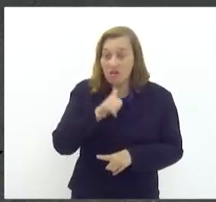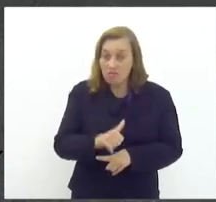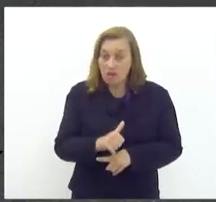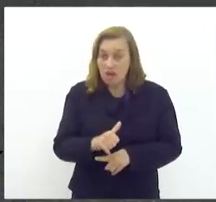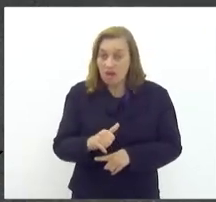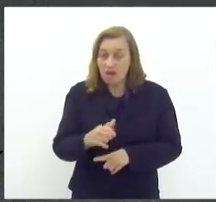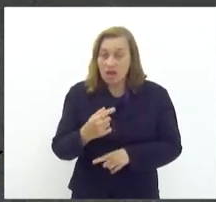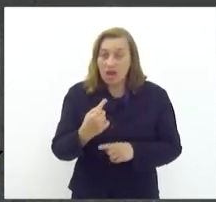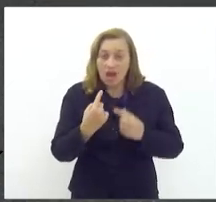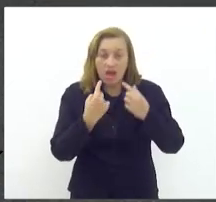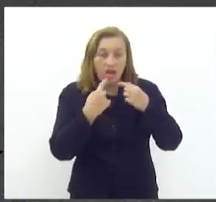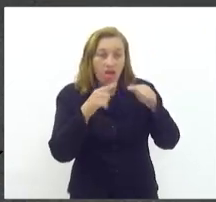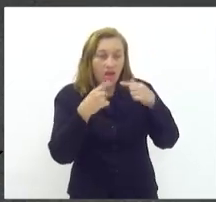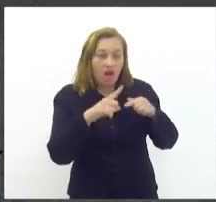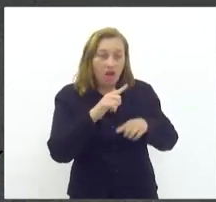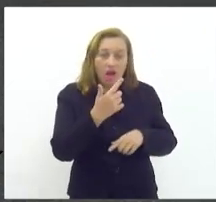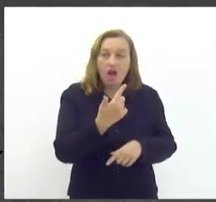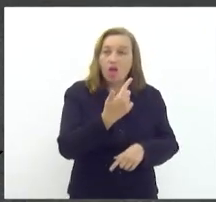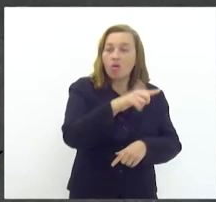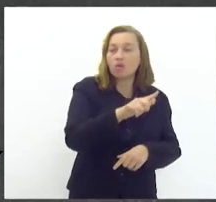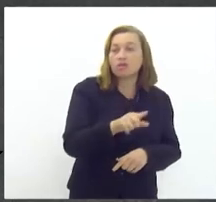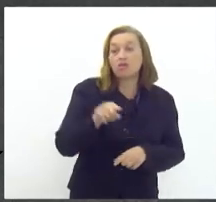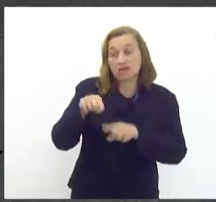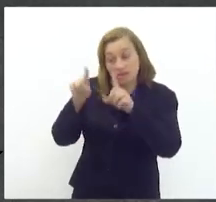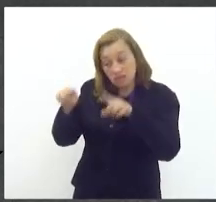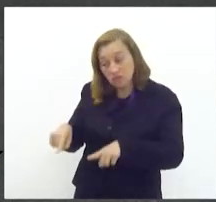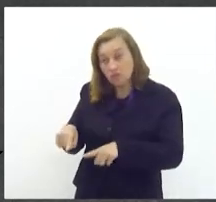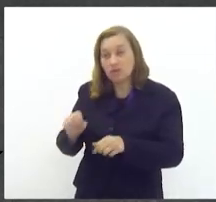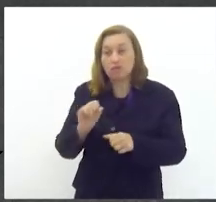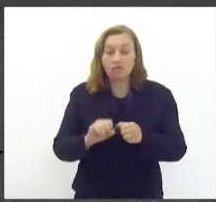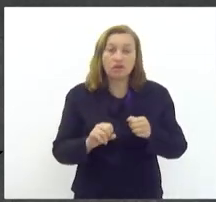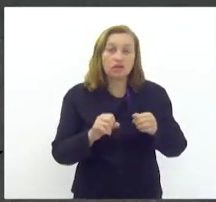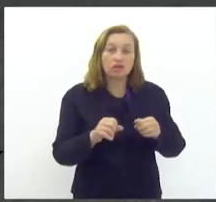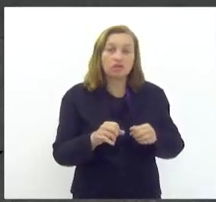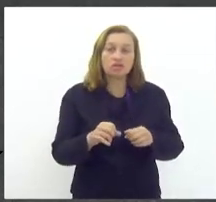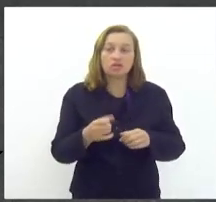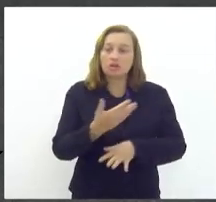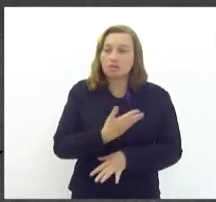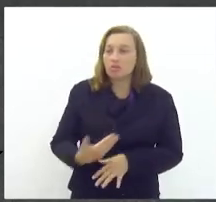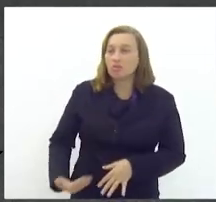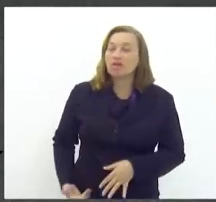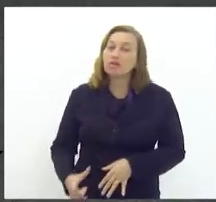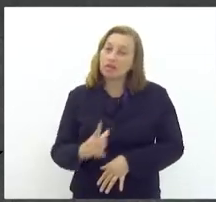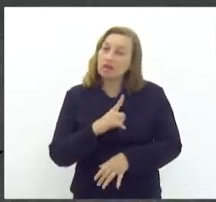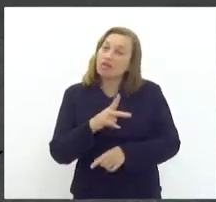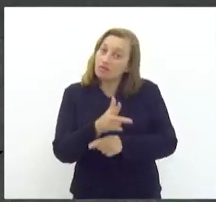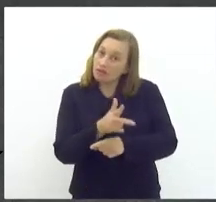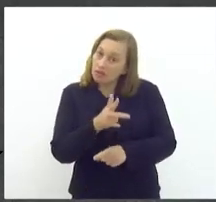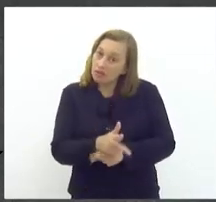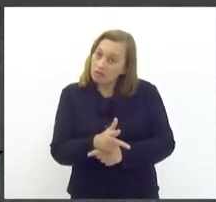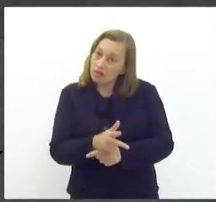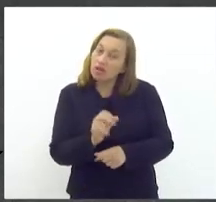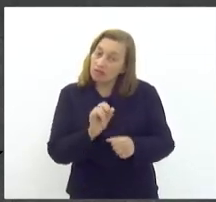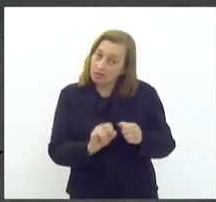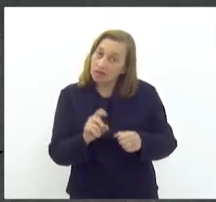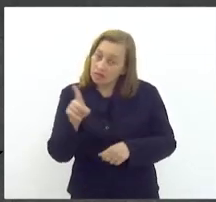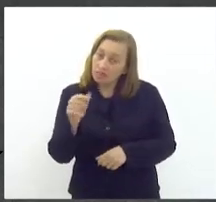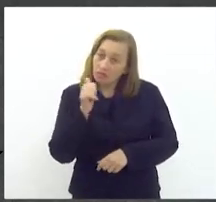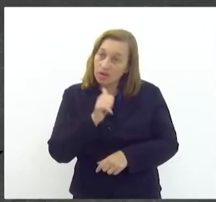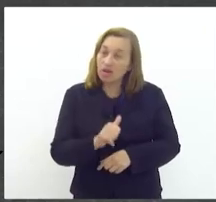é uma outra que foi o que essa servidora fez publicamente tem vídeo dela fazendo isso